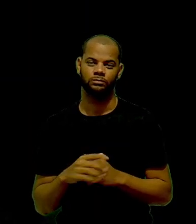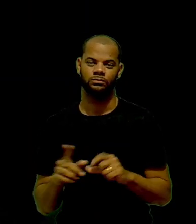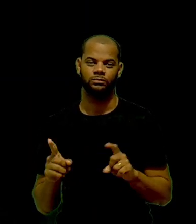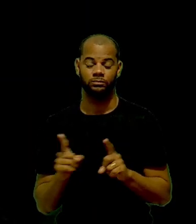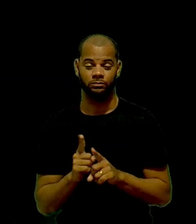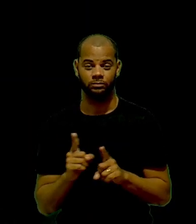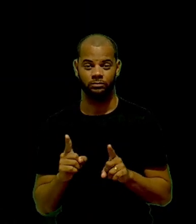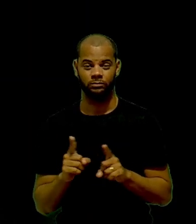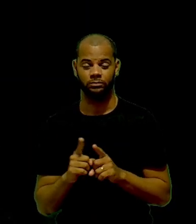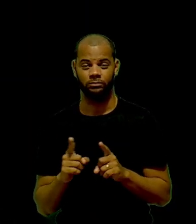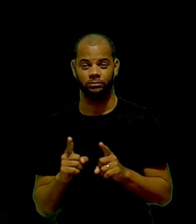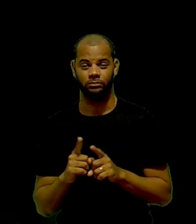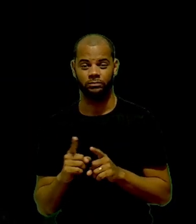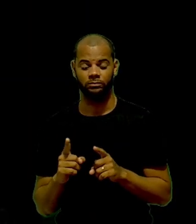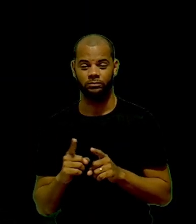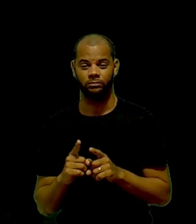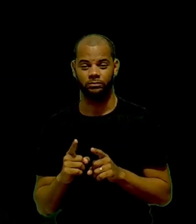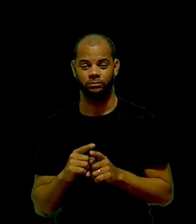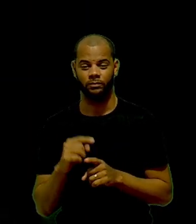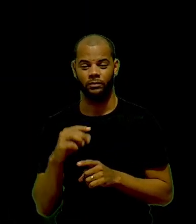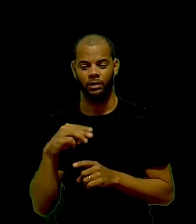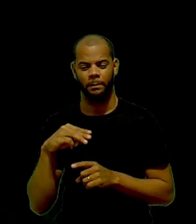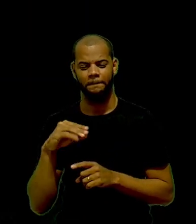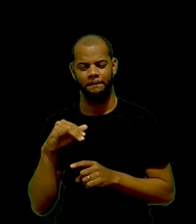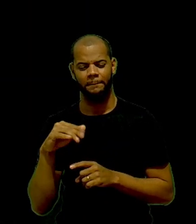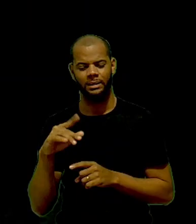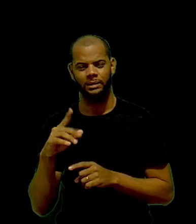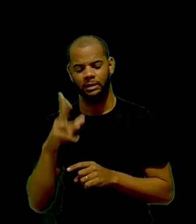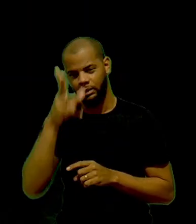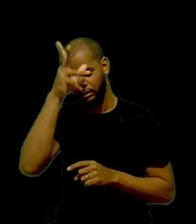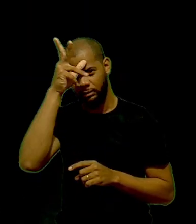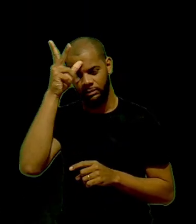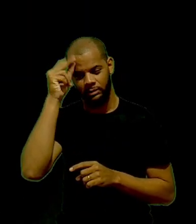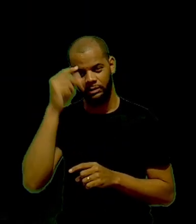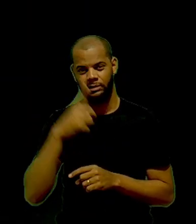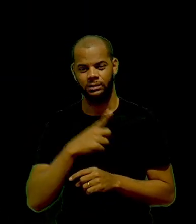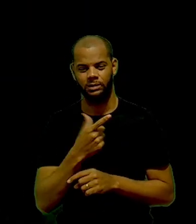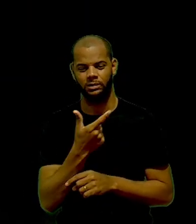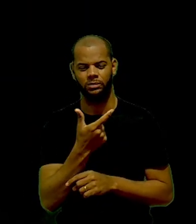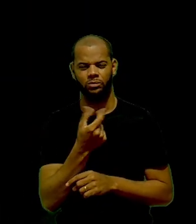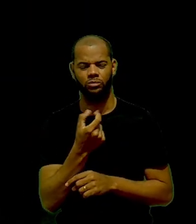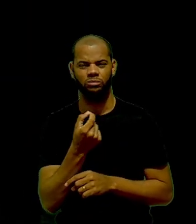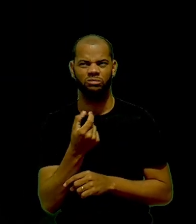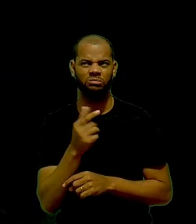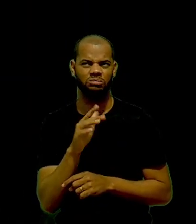também em mini redes. Na Amazônia tem 200 e poucas